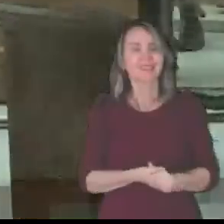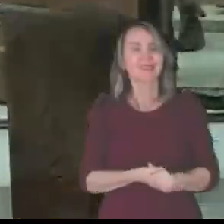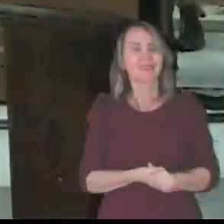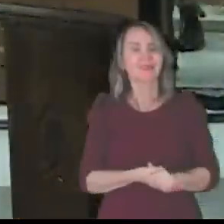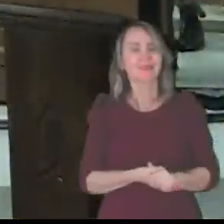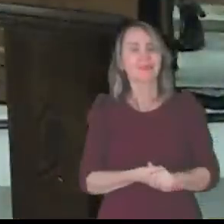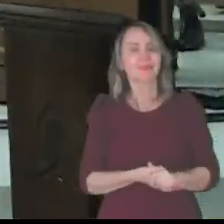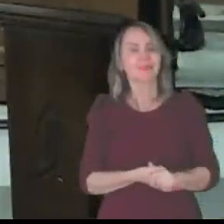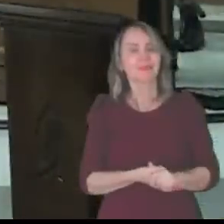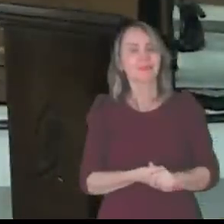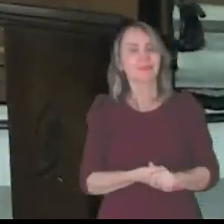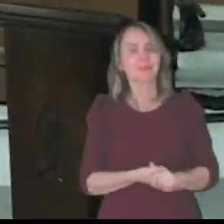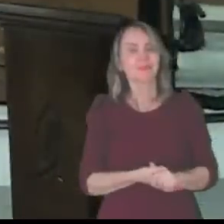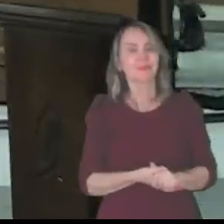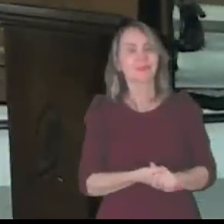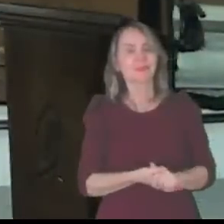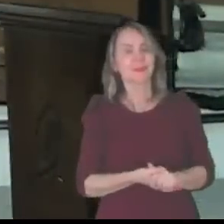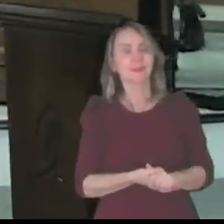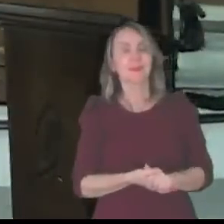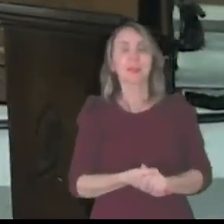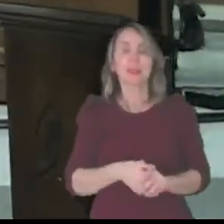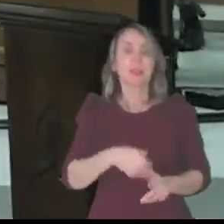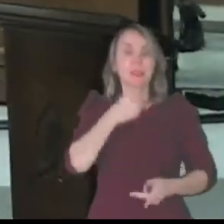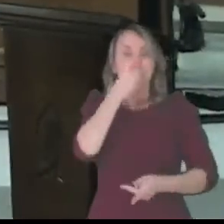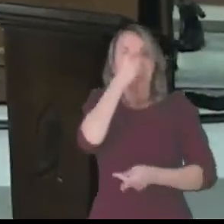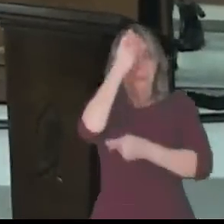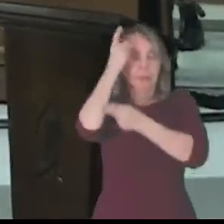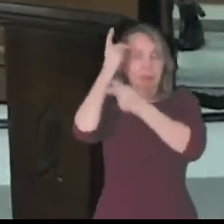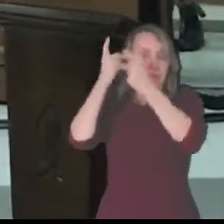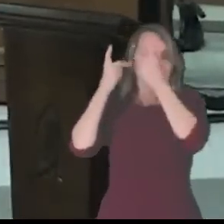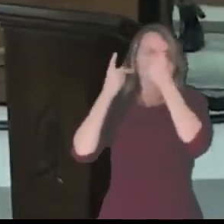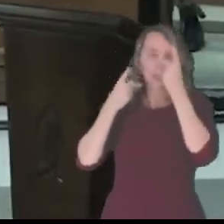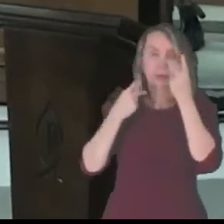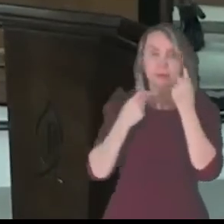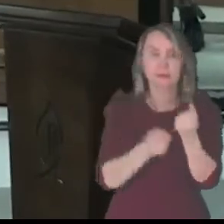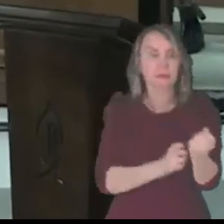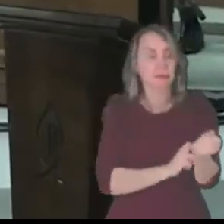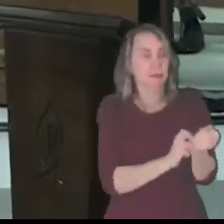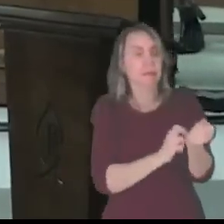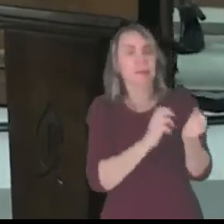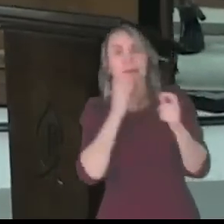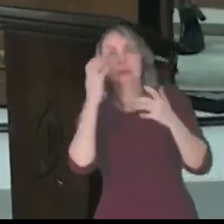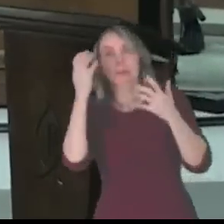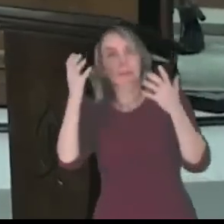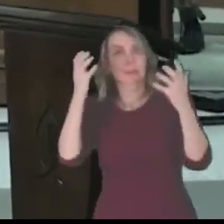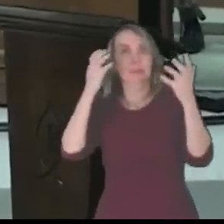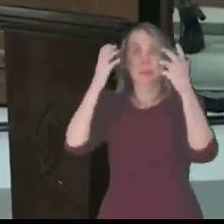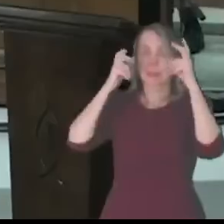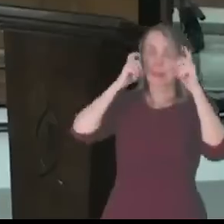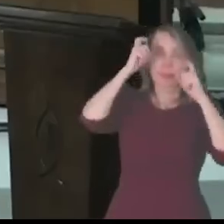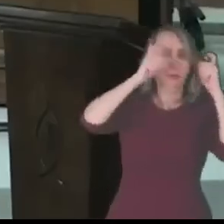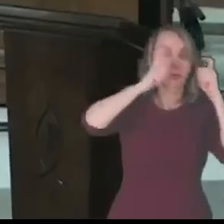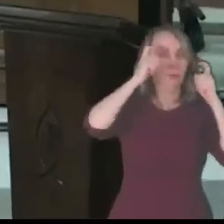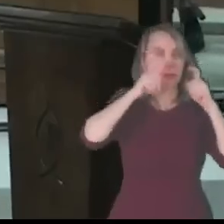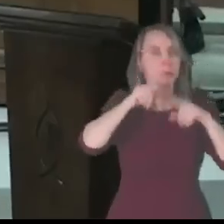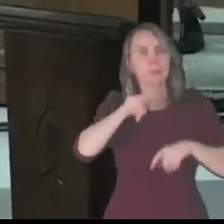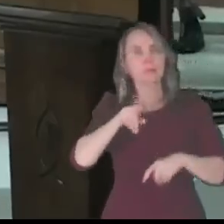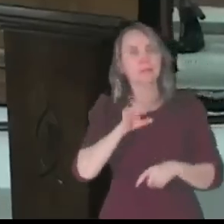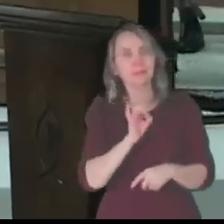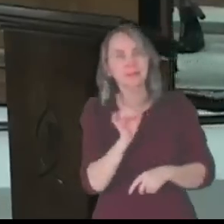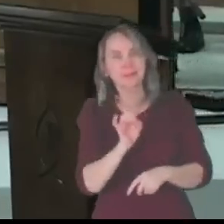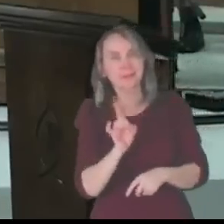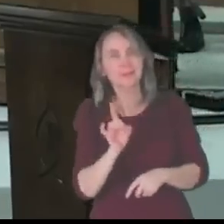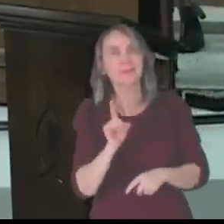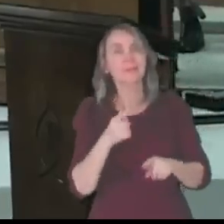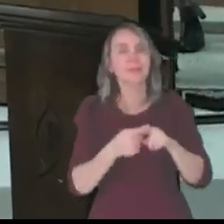dizei aos turbados de coração esforçai-vos e não tem mais Eis que o vosso Deus